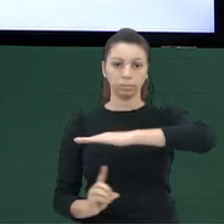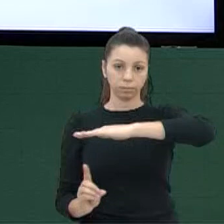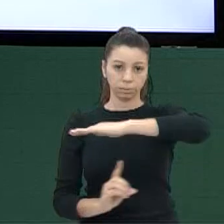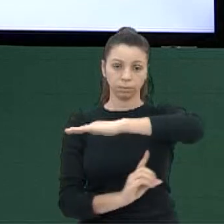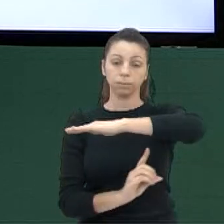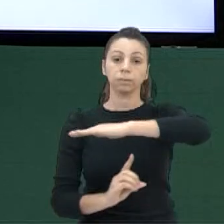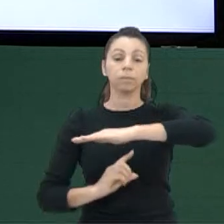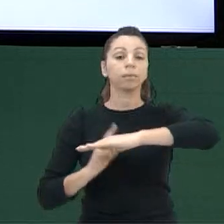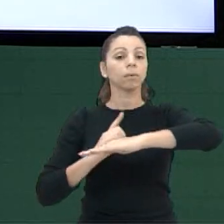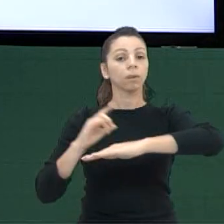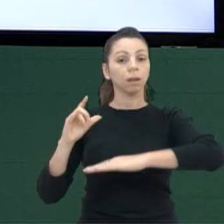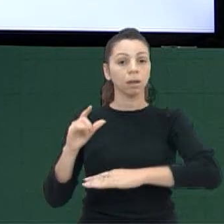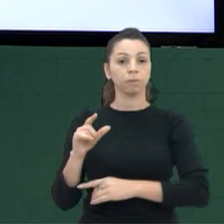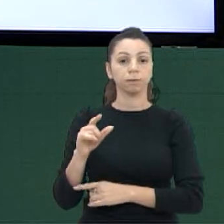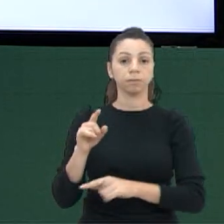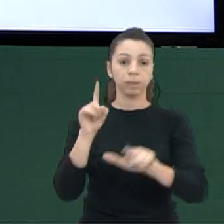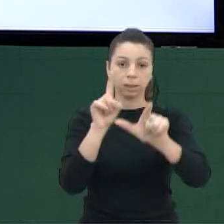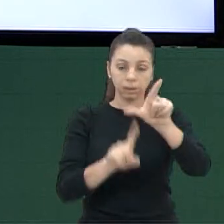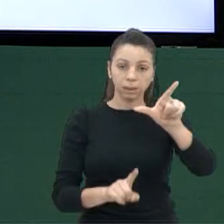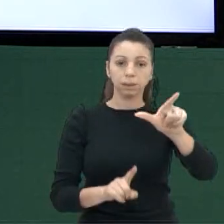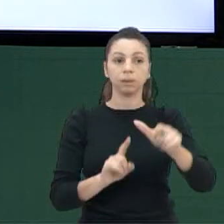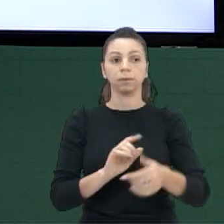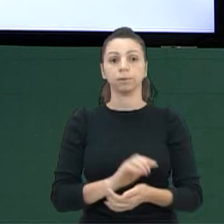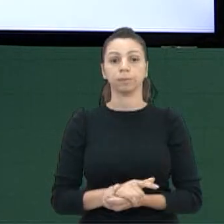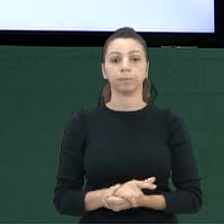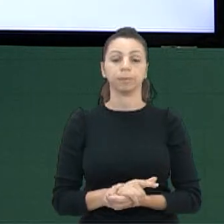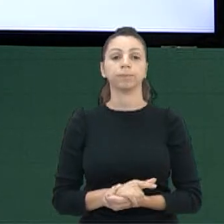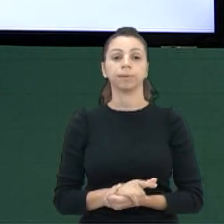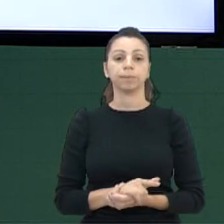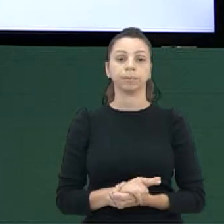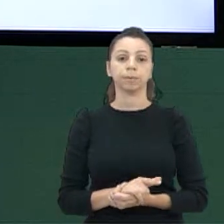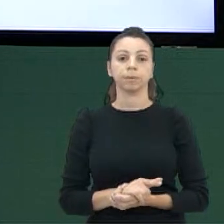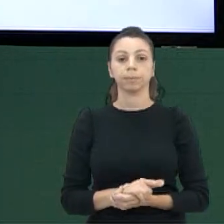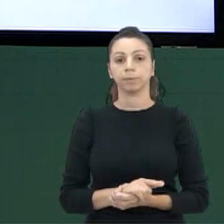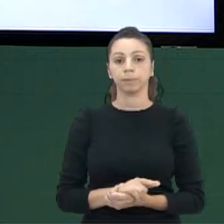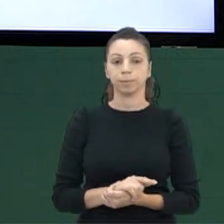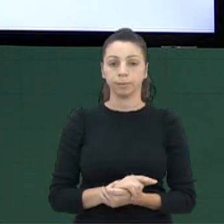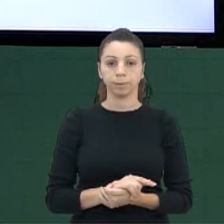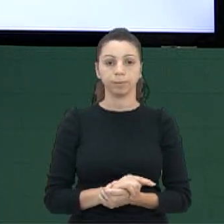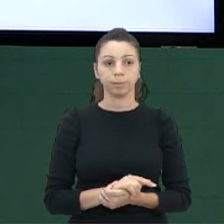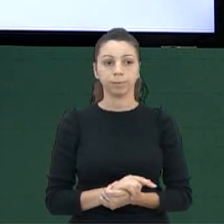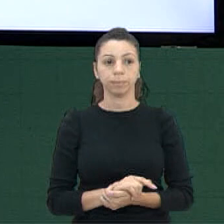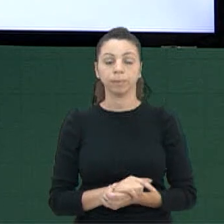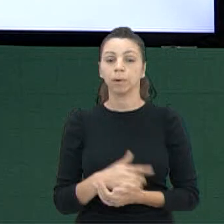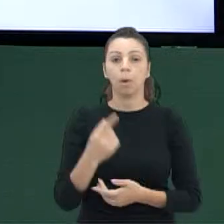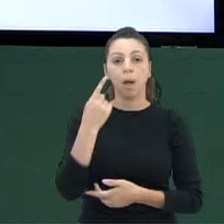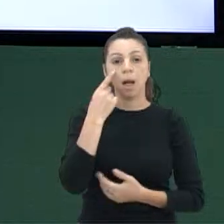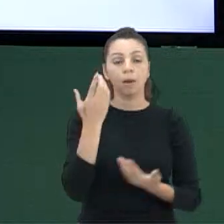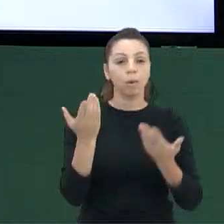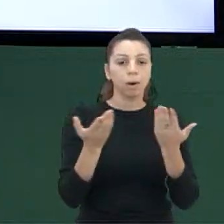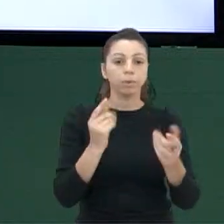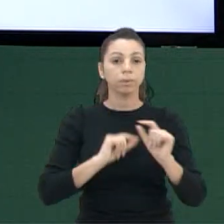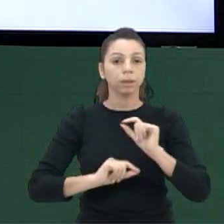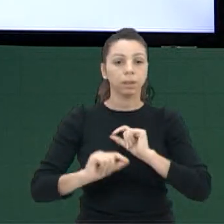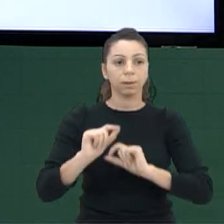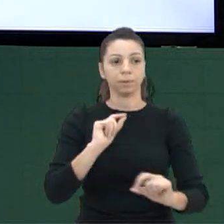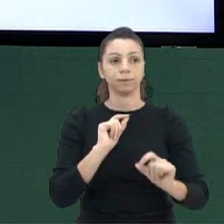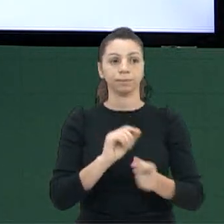expressão possui uma letra, possui uma parte literal, o que nós vamos olhar daí?